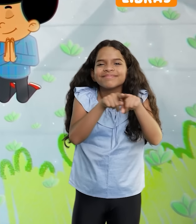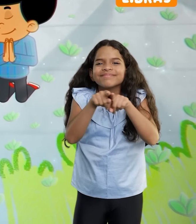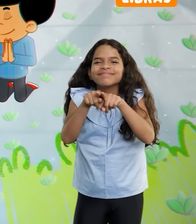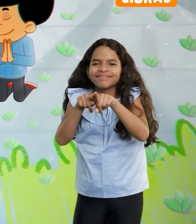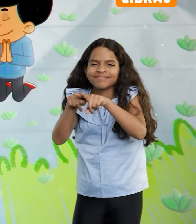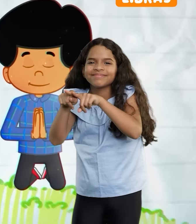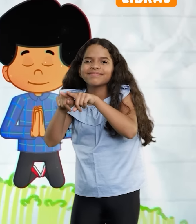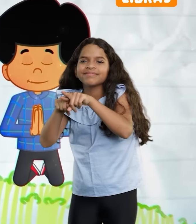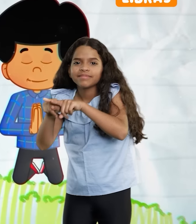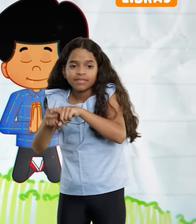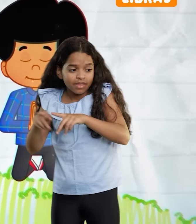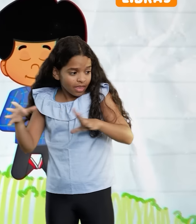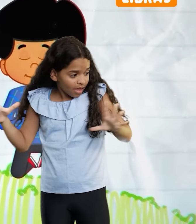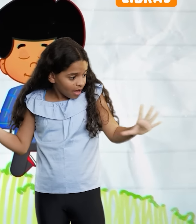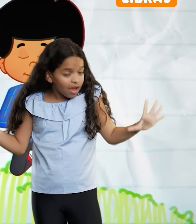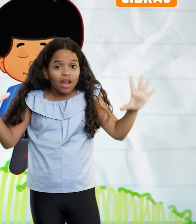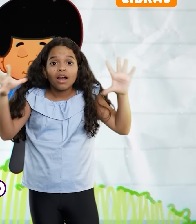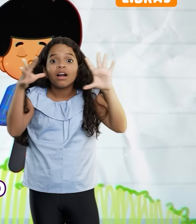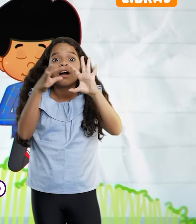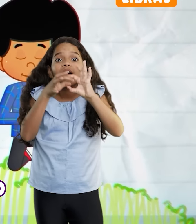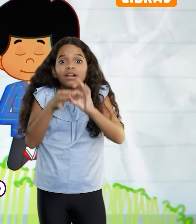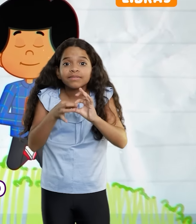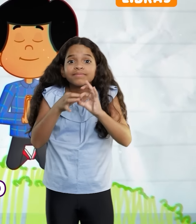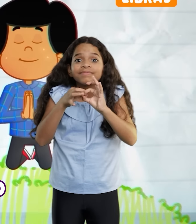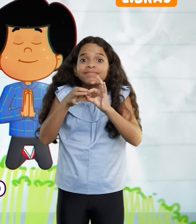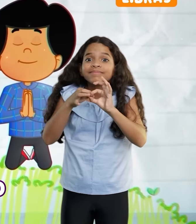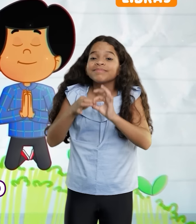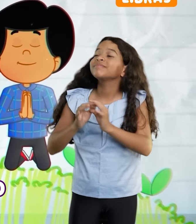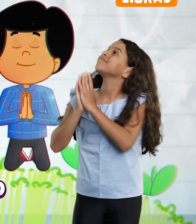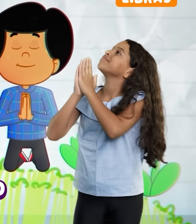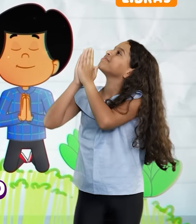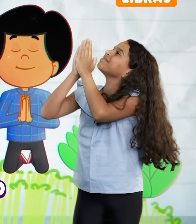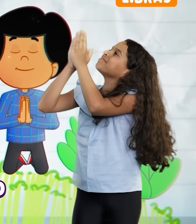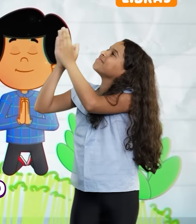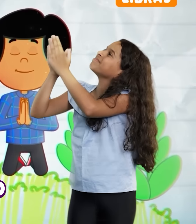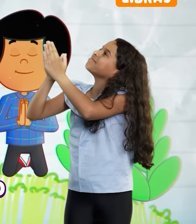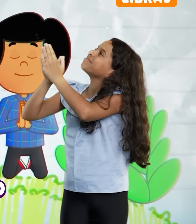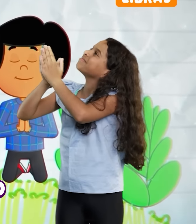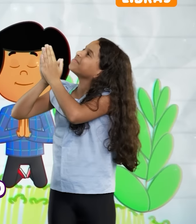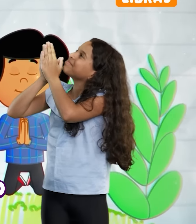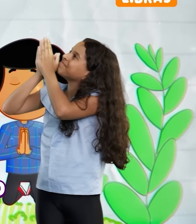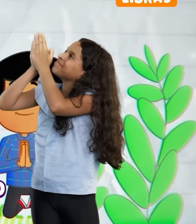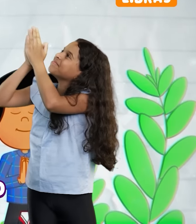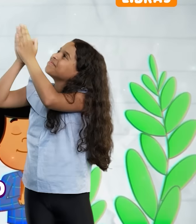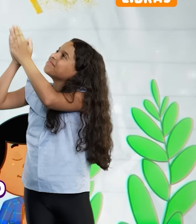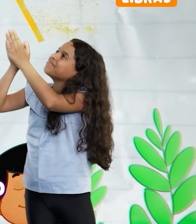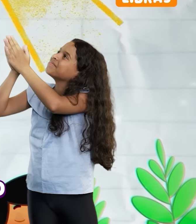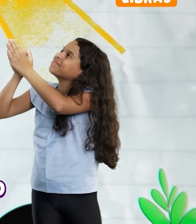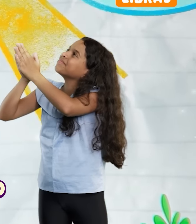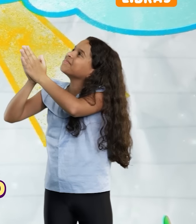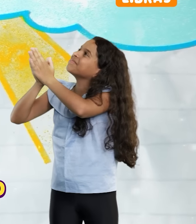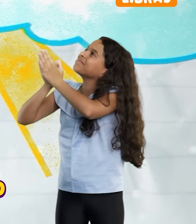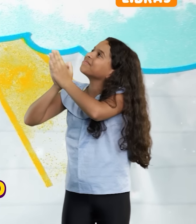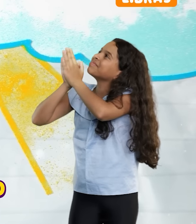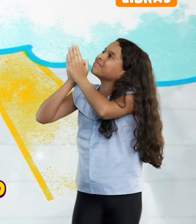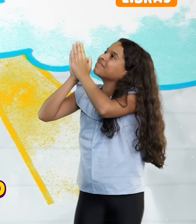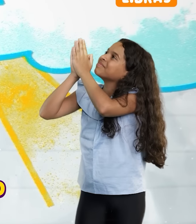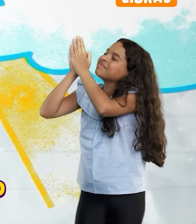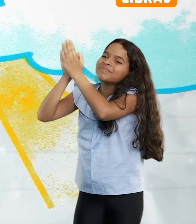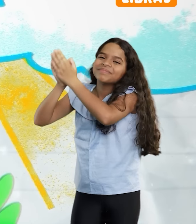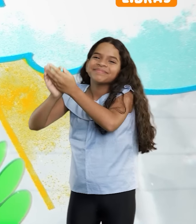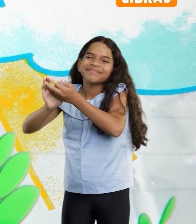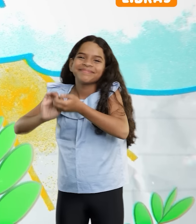irmãos nos unimos aqui em oração.